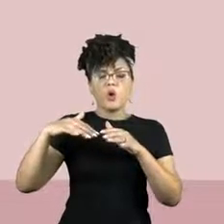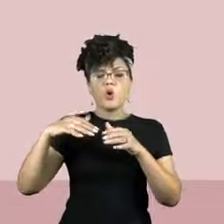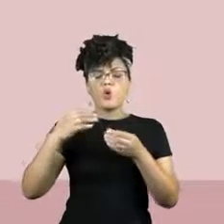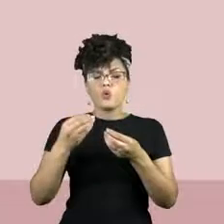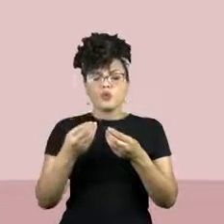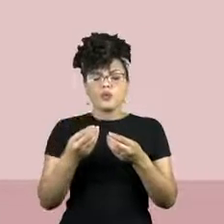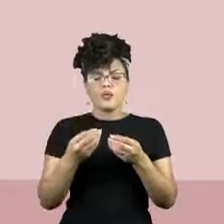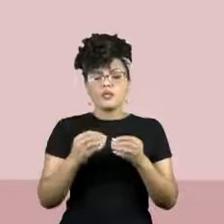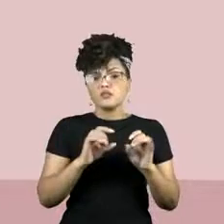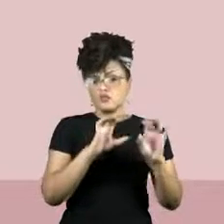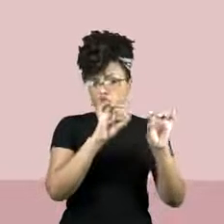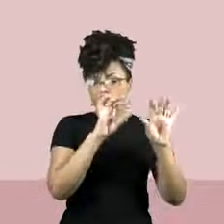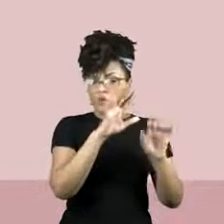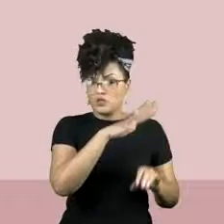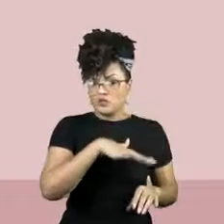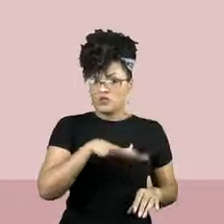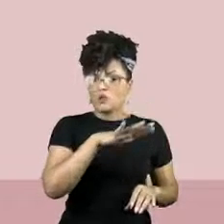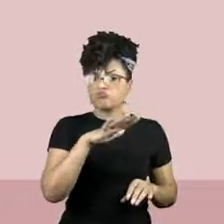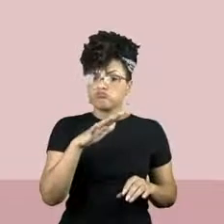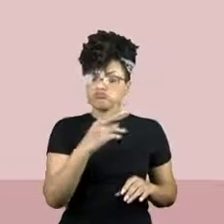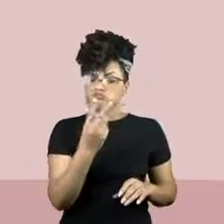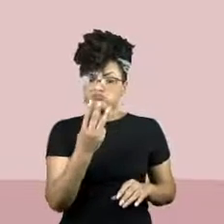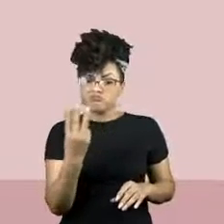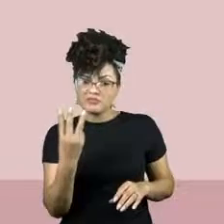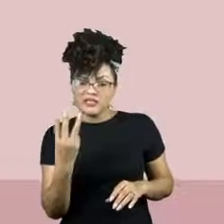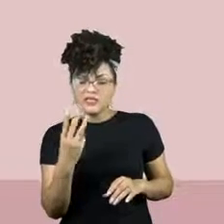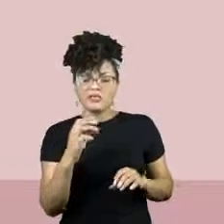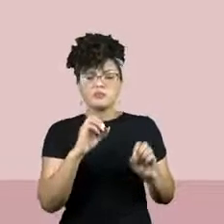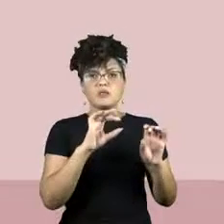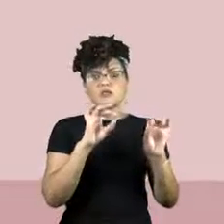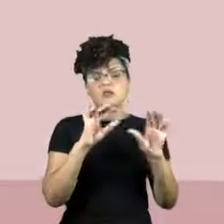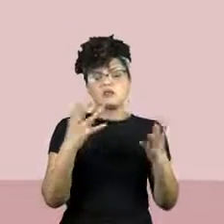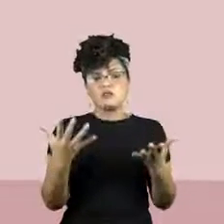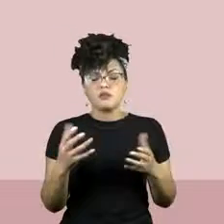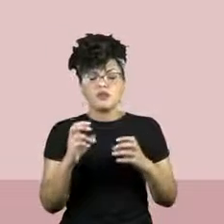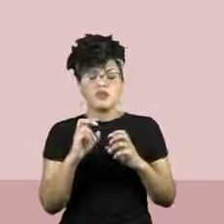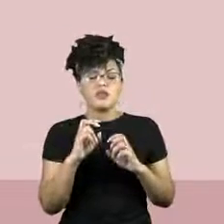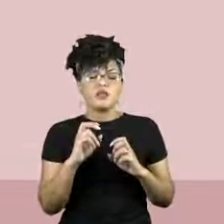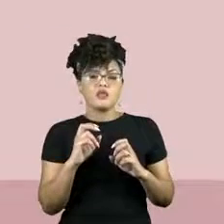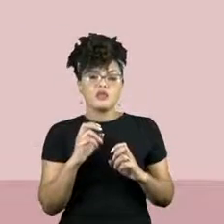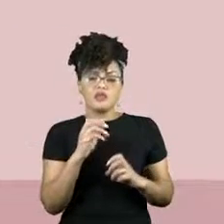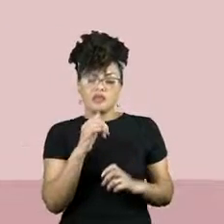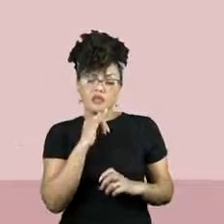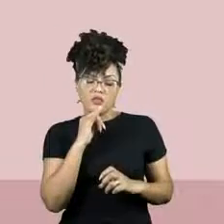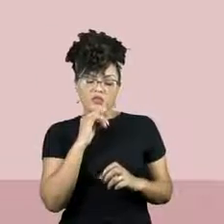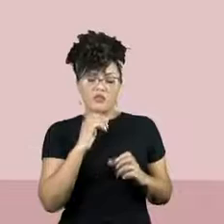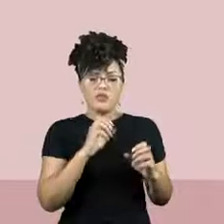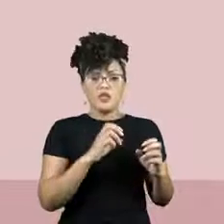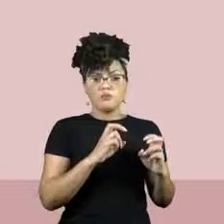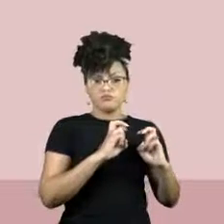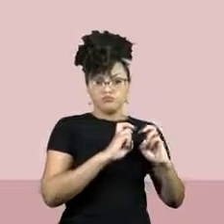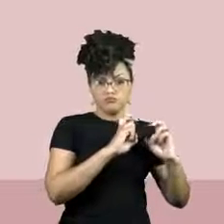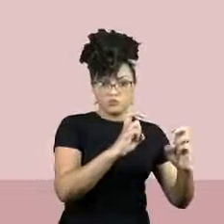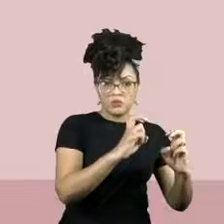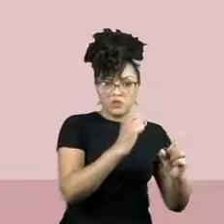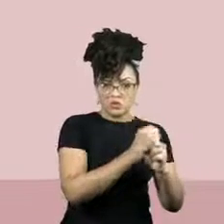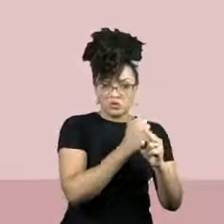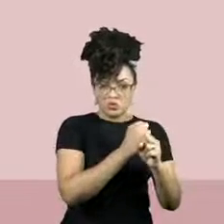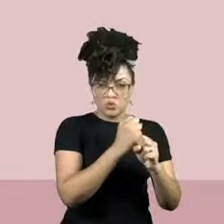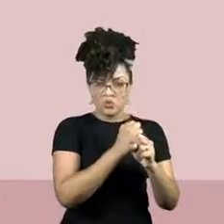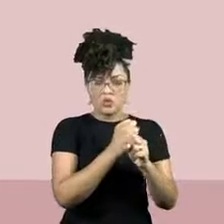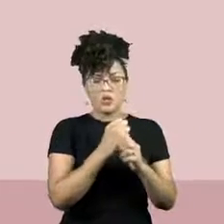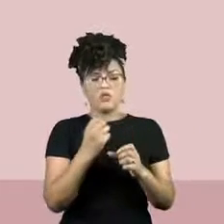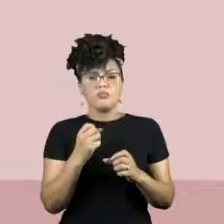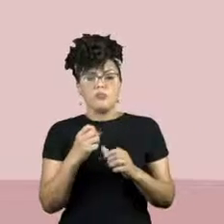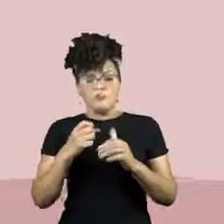pouco mais especiais, como, por exemplo, linhas de metrô, tá, estacas aqui para construções residenciais, escavações